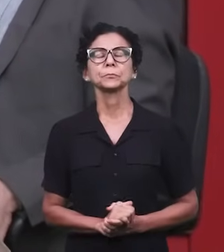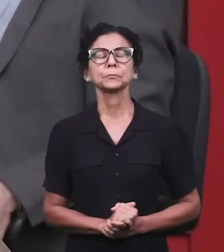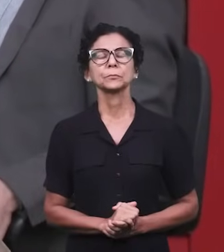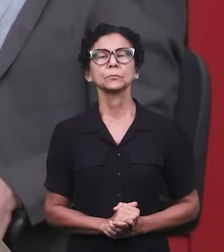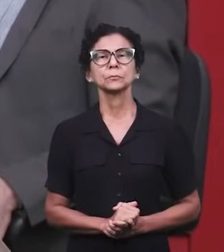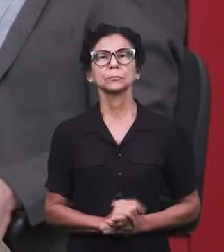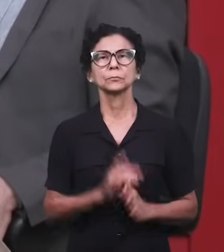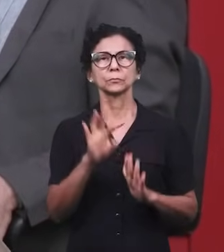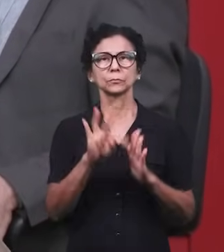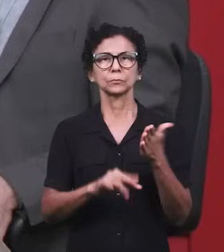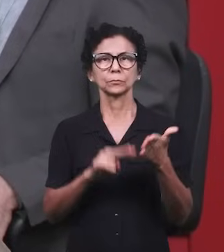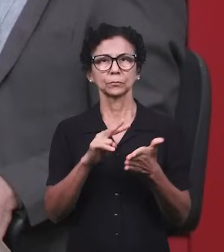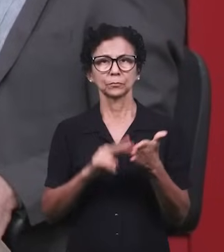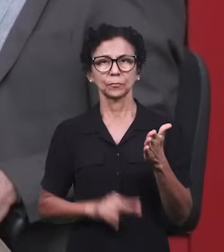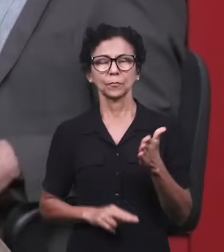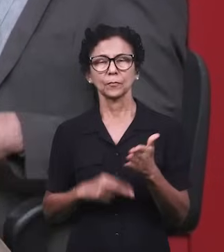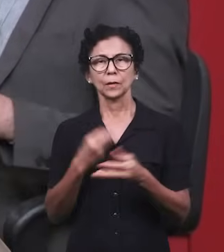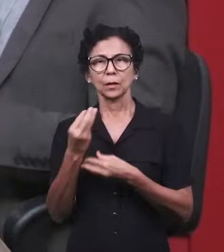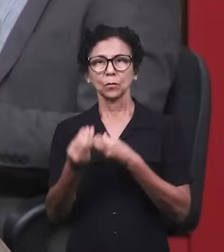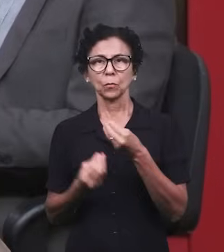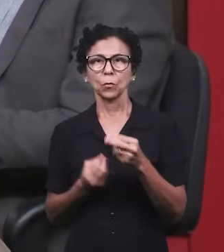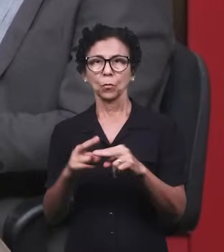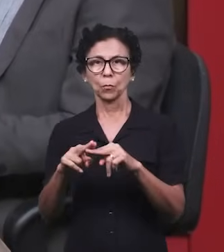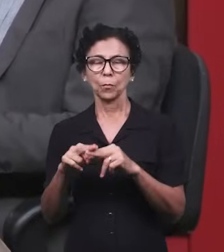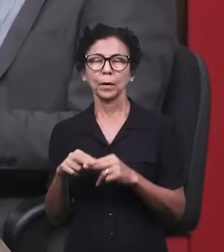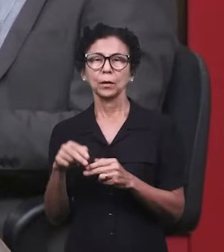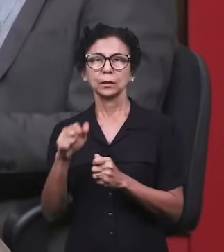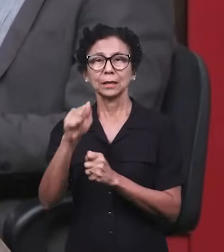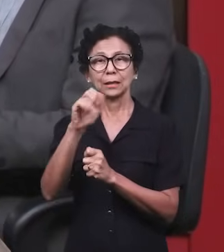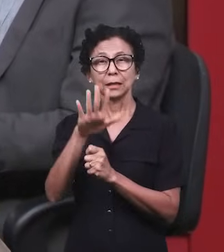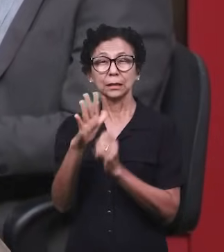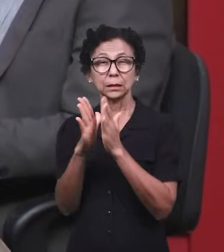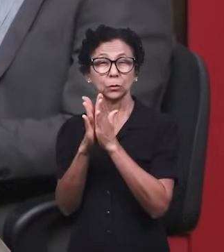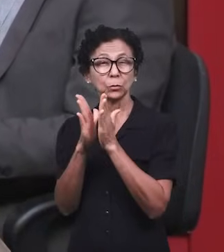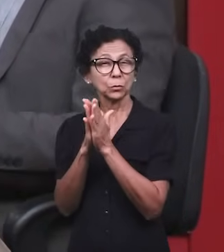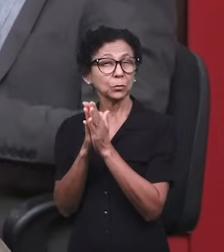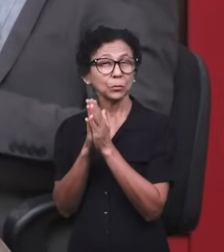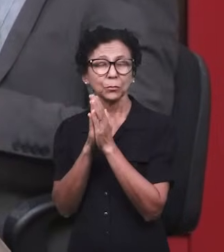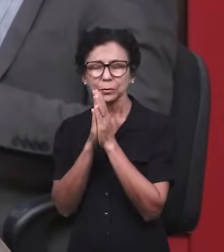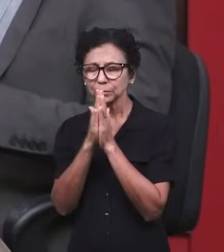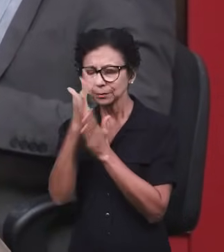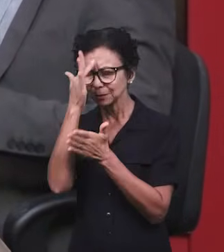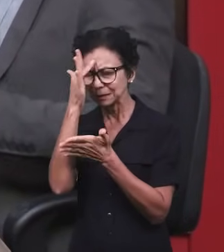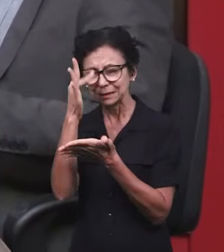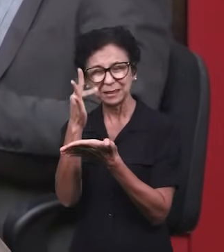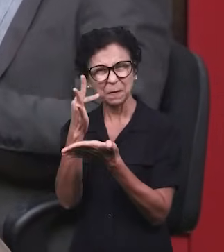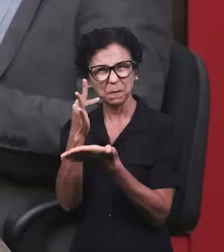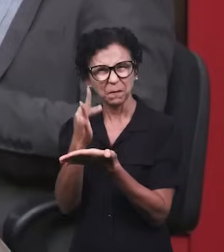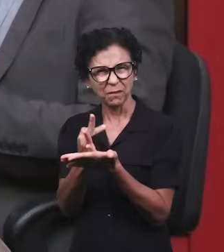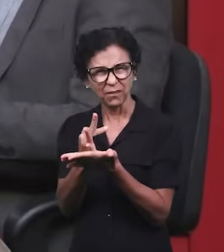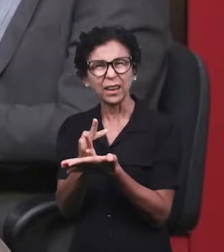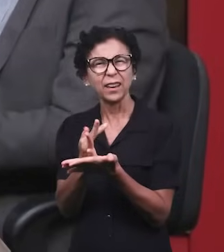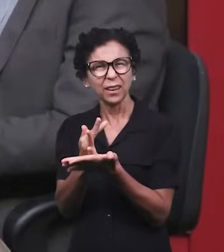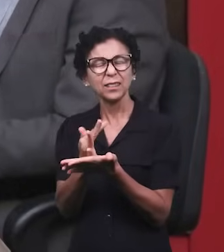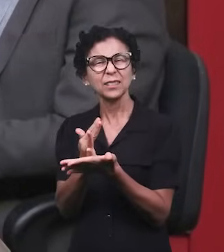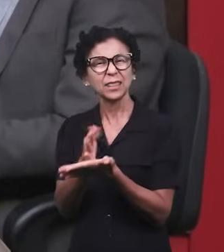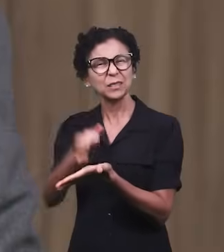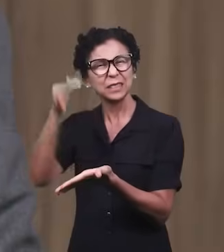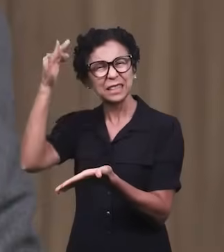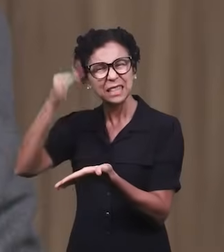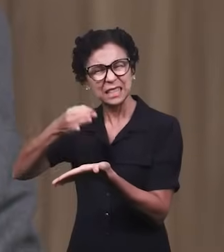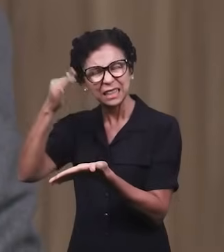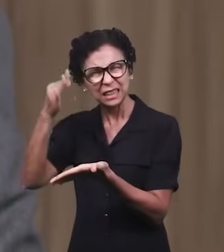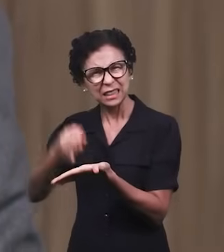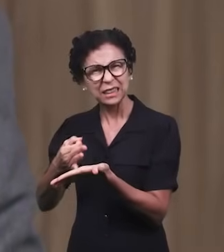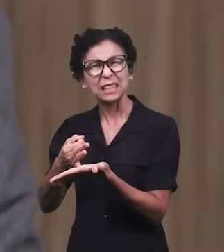aqui da oração dela, né? A oração dela foi tão intensa, né? O posicionamento dela diante